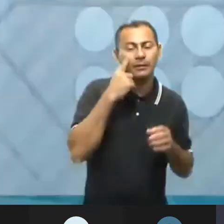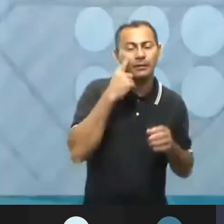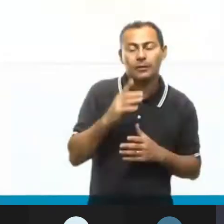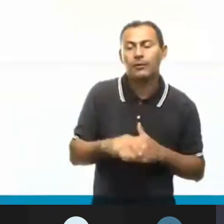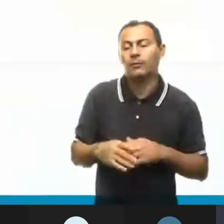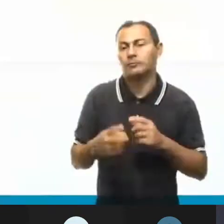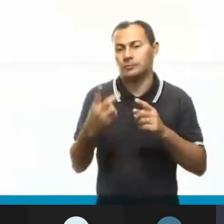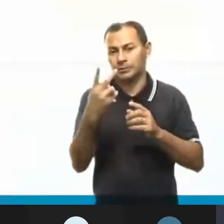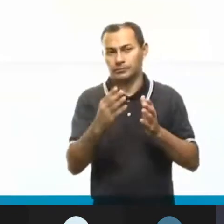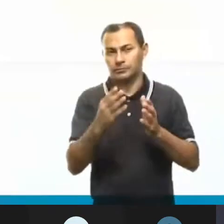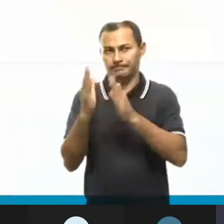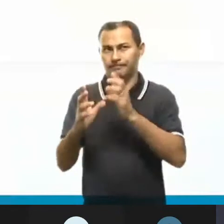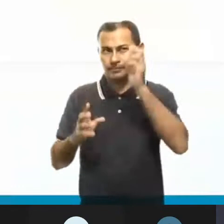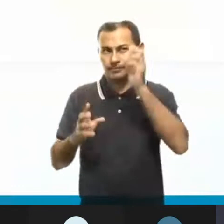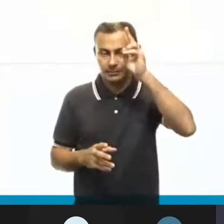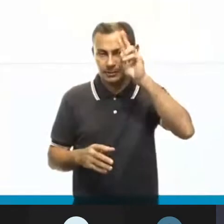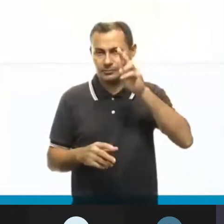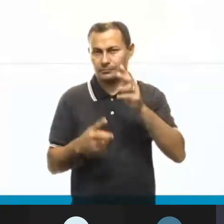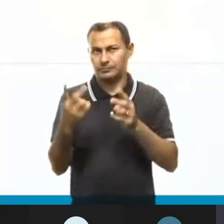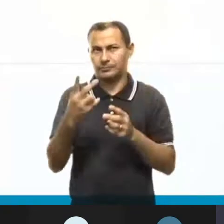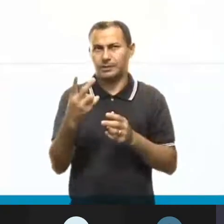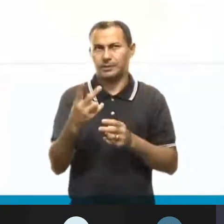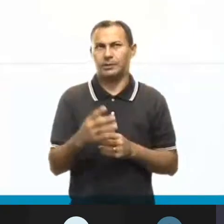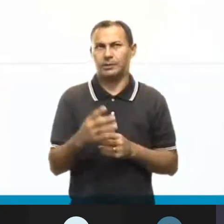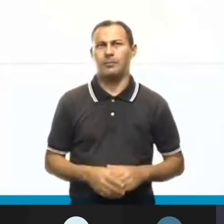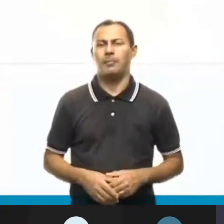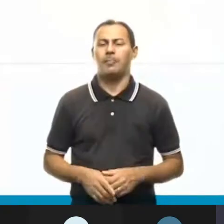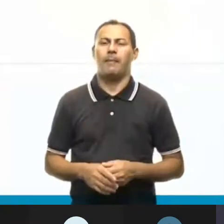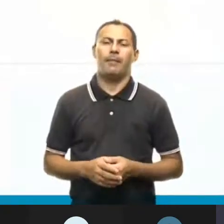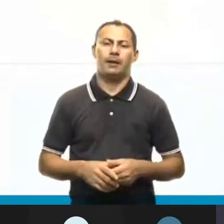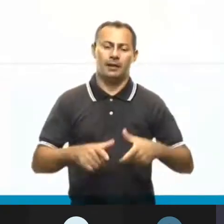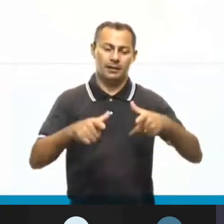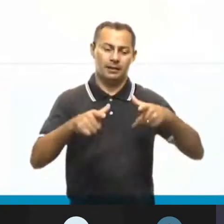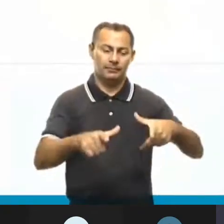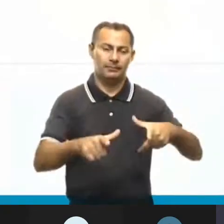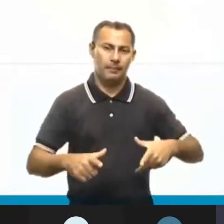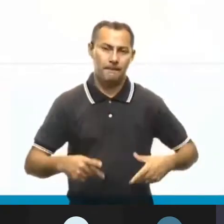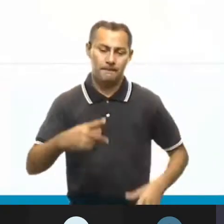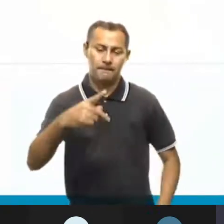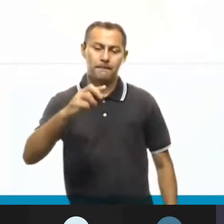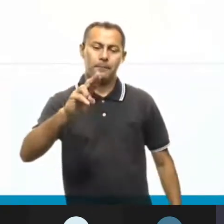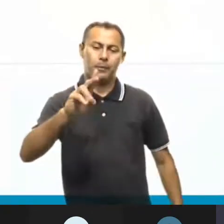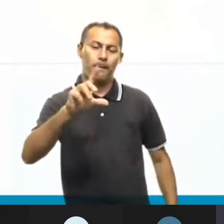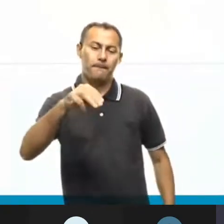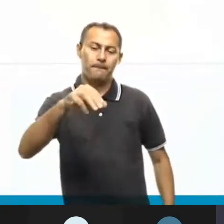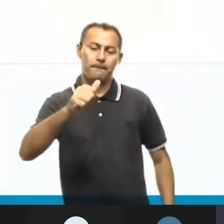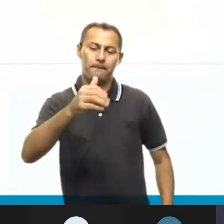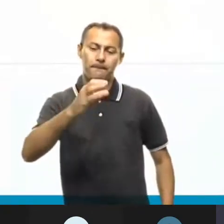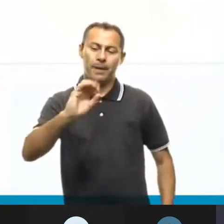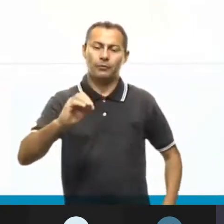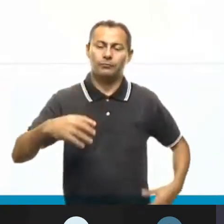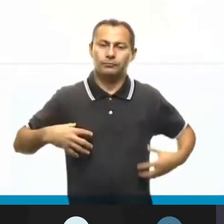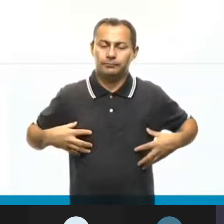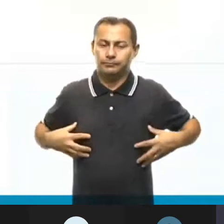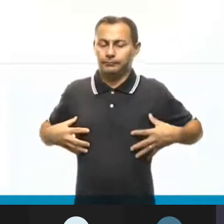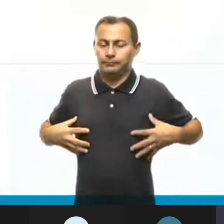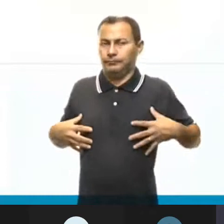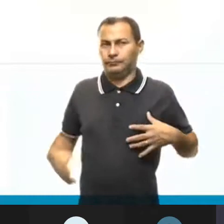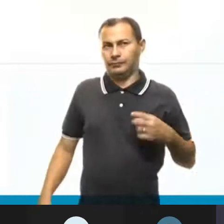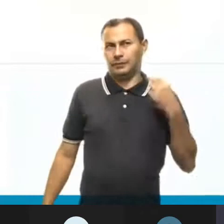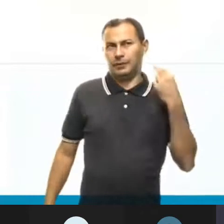é o nosso segundo procedimento, relembrar qual é o nosso segundo procedimento, que é a lâmina de pulmão. Então a lâmina de pulmão